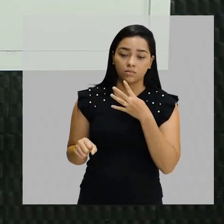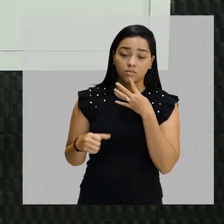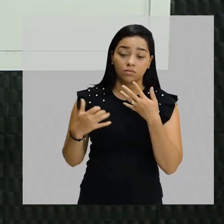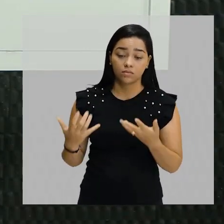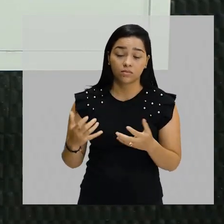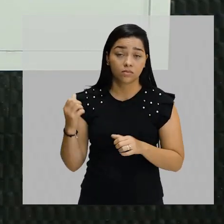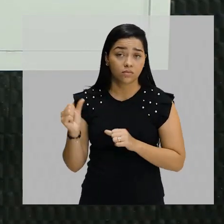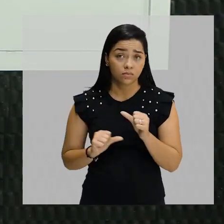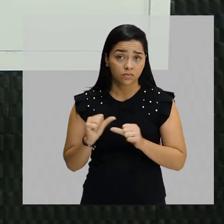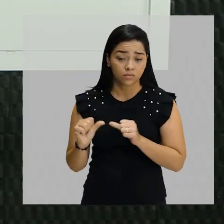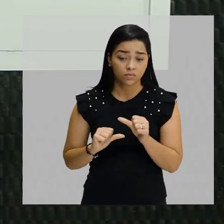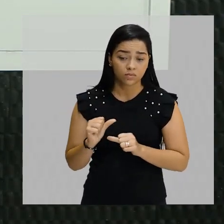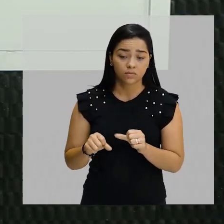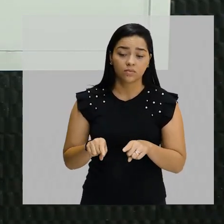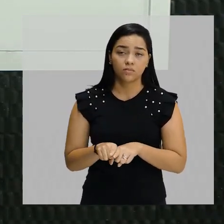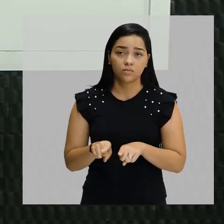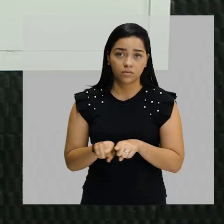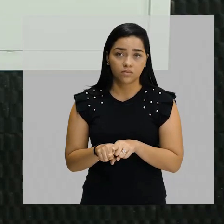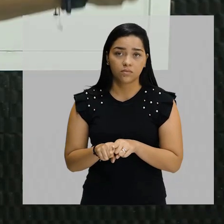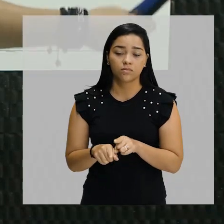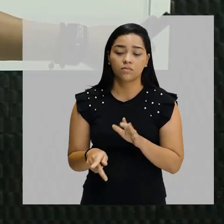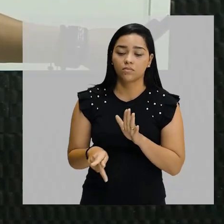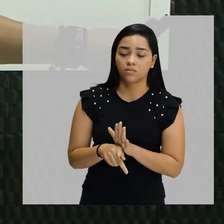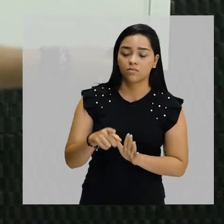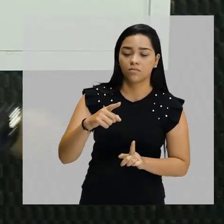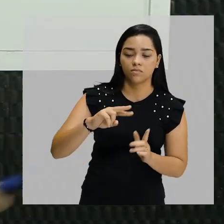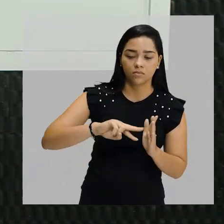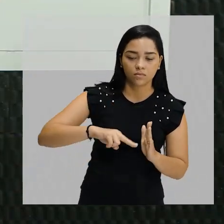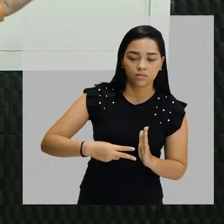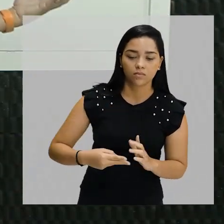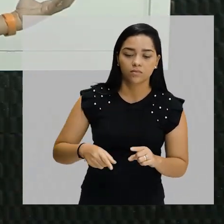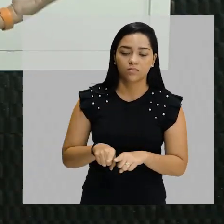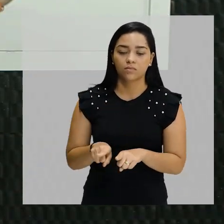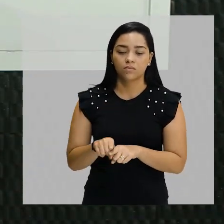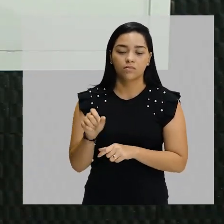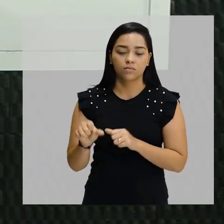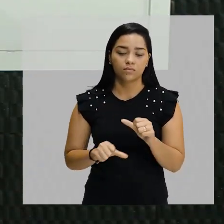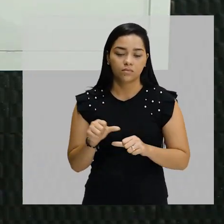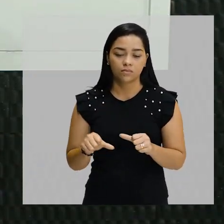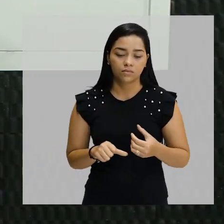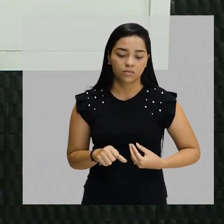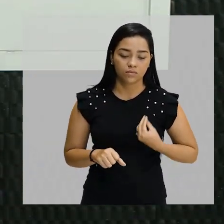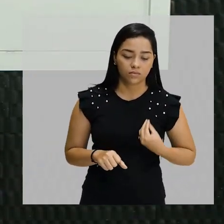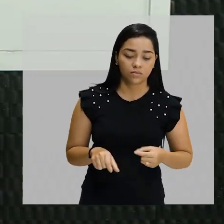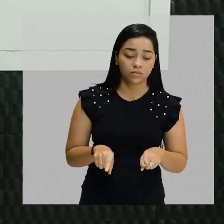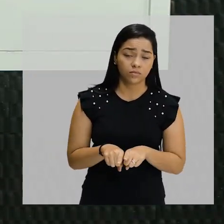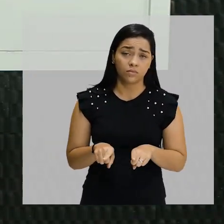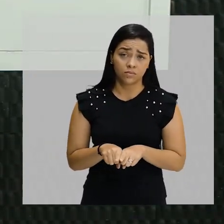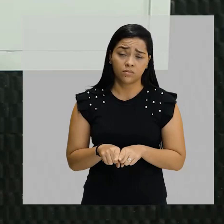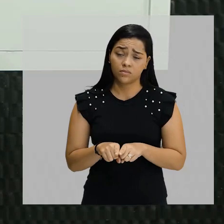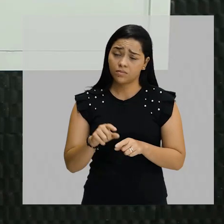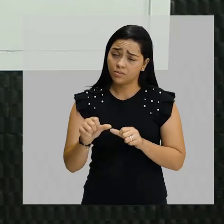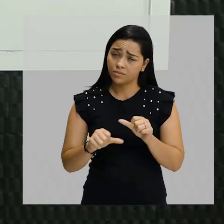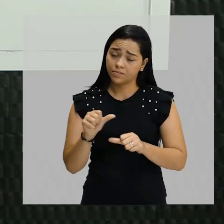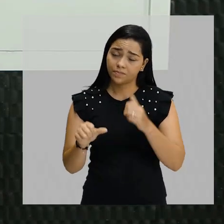isso é transformado também em elementos significativo que altera a realidade a nossa própria vida vira